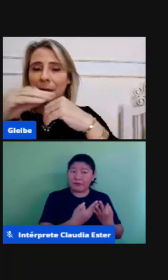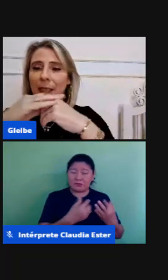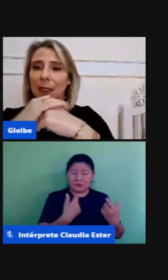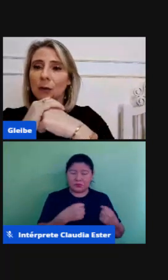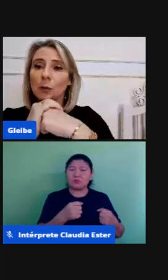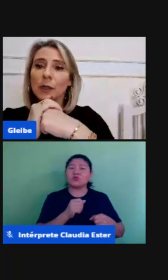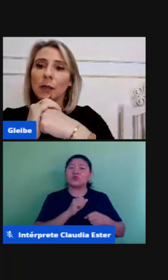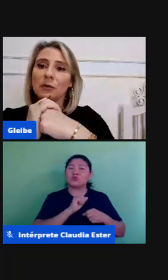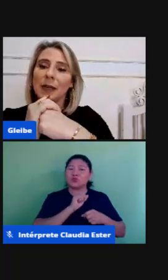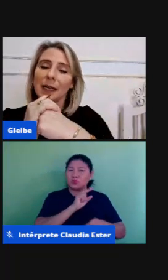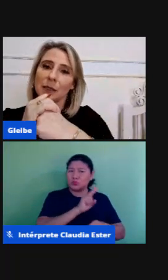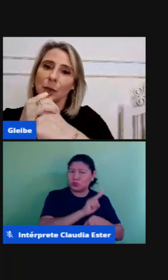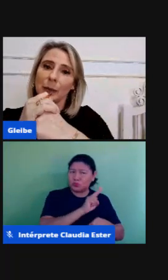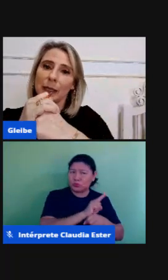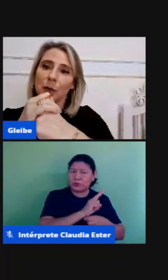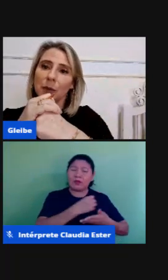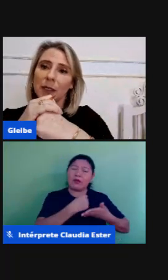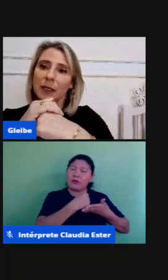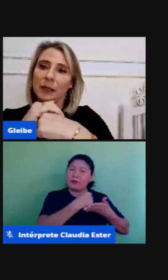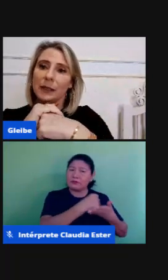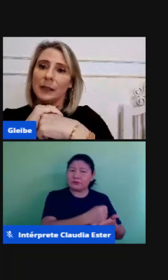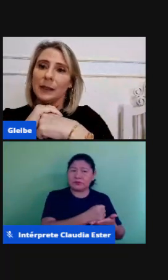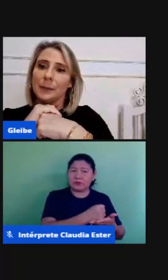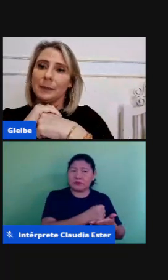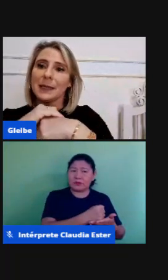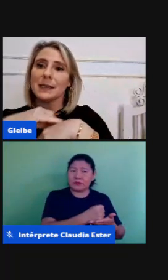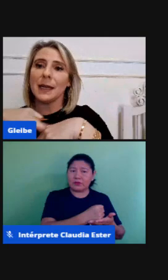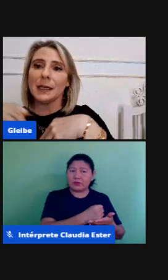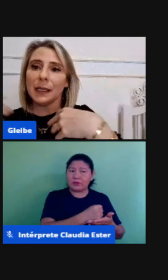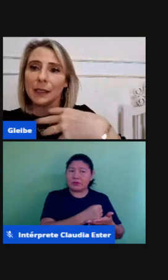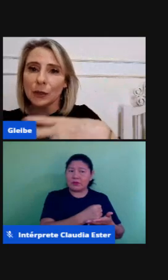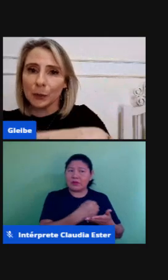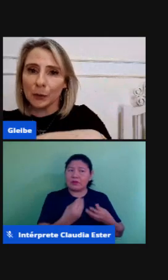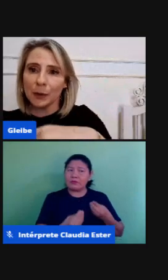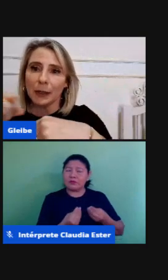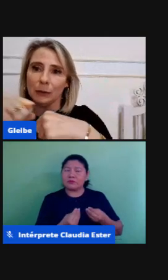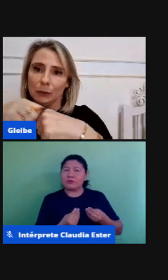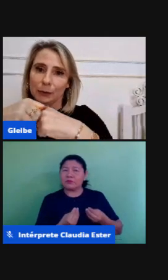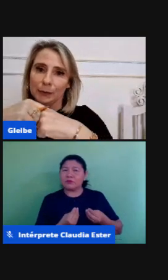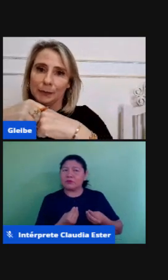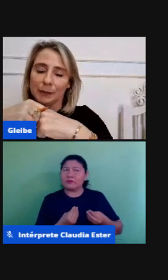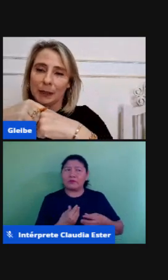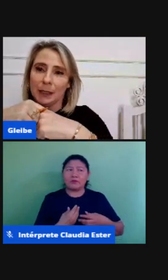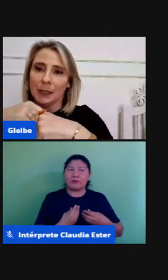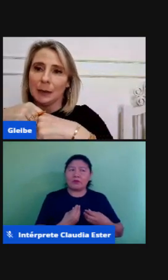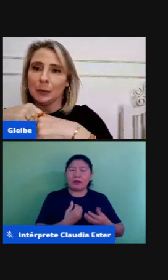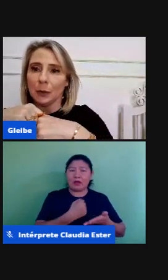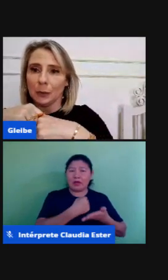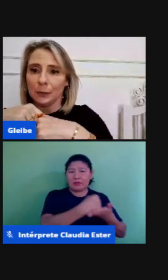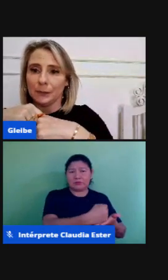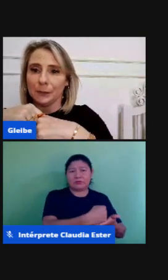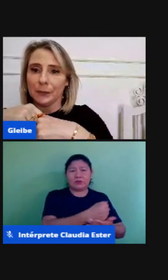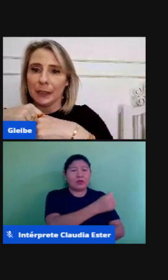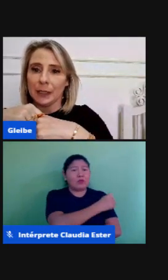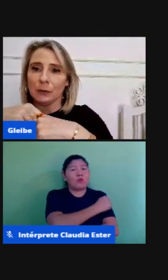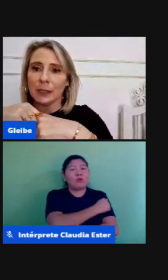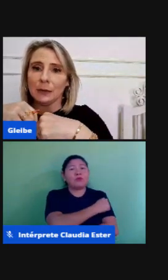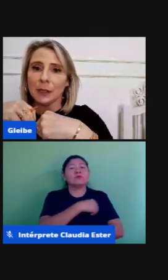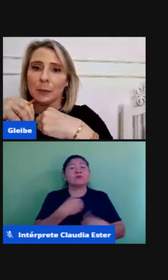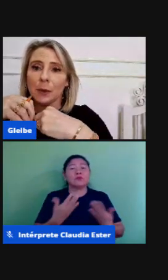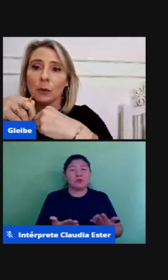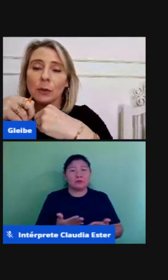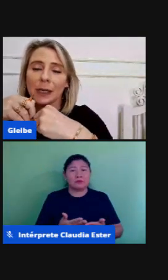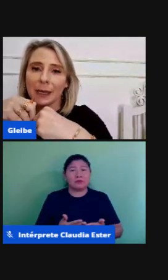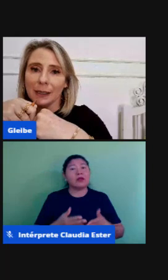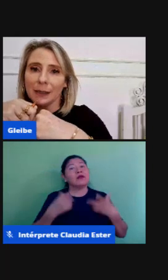né? E como que eu faço para eu poder passar isso para o meu aluno? Bom, eu